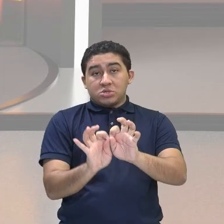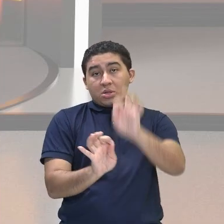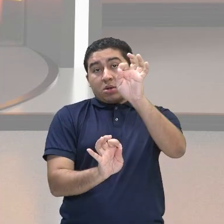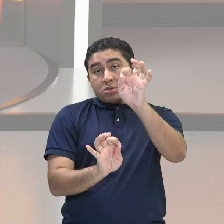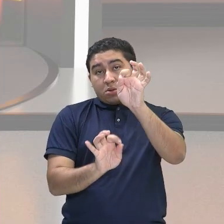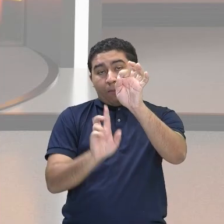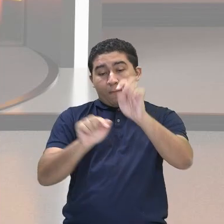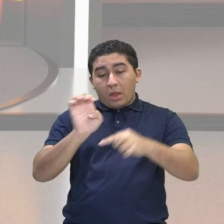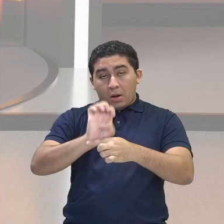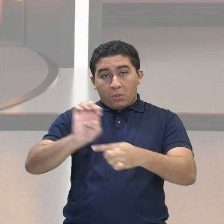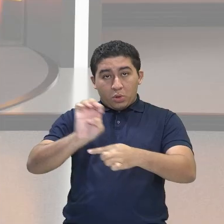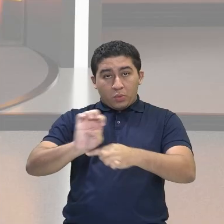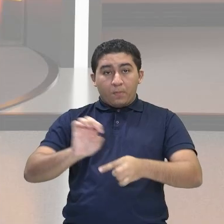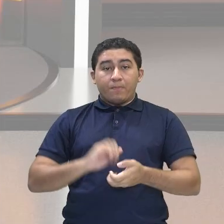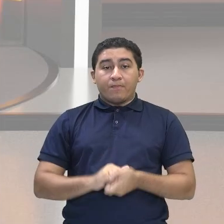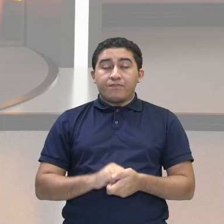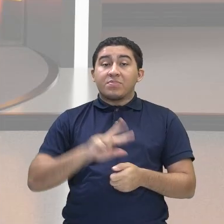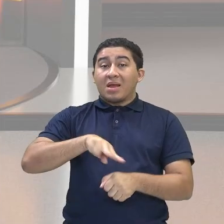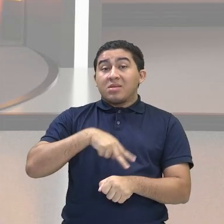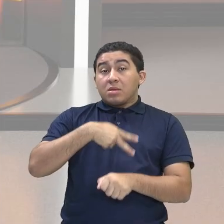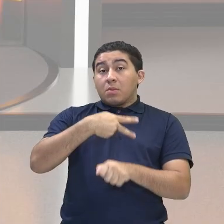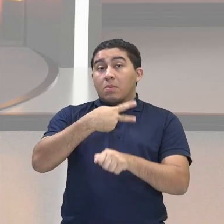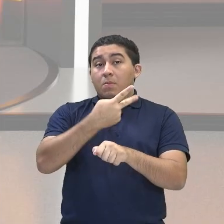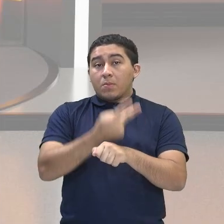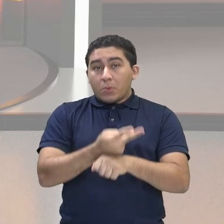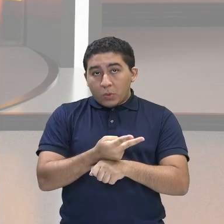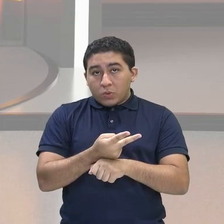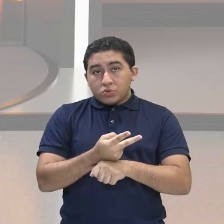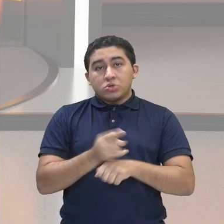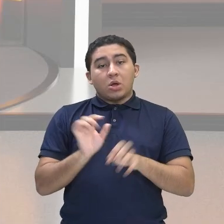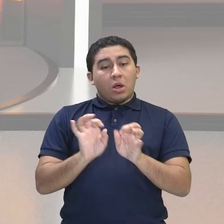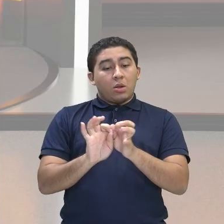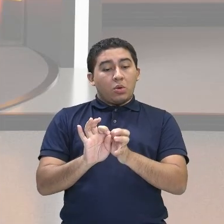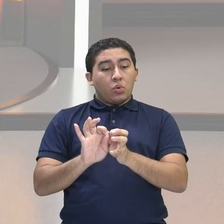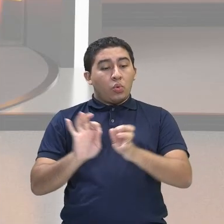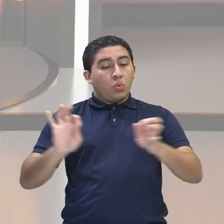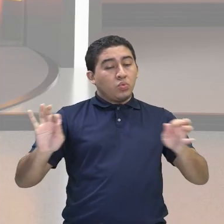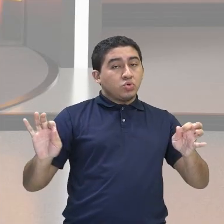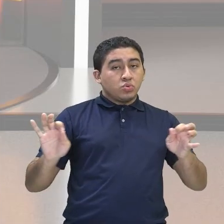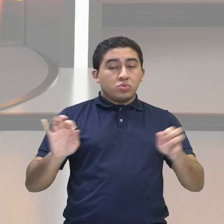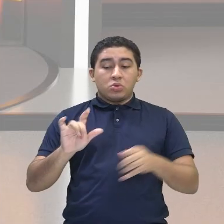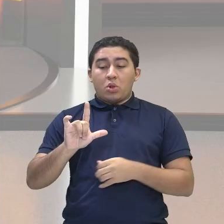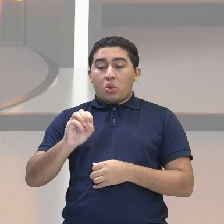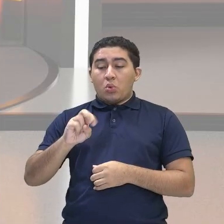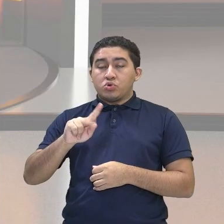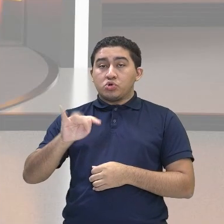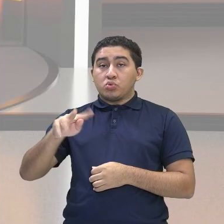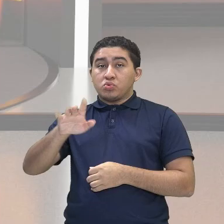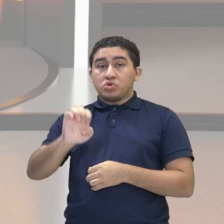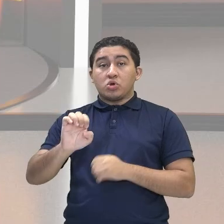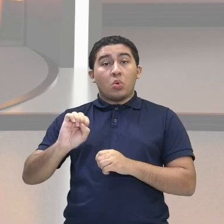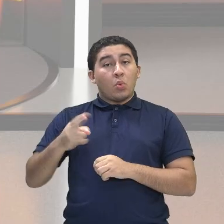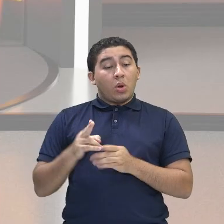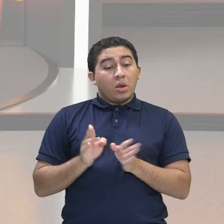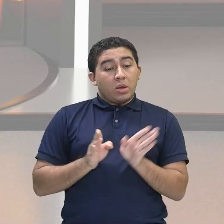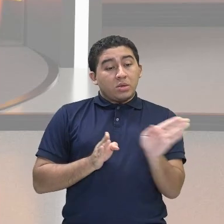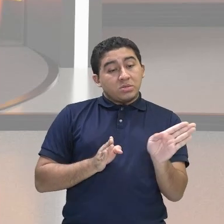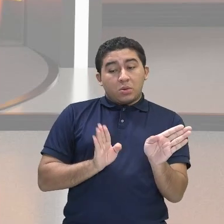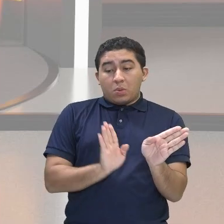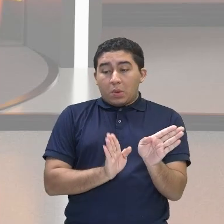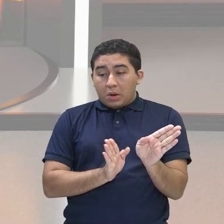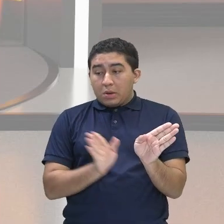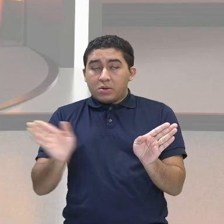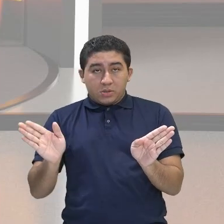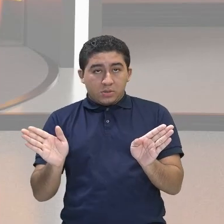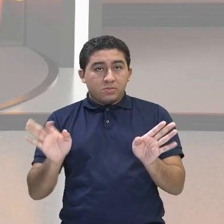Equador. Aí depois, com calma, longitude. A longitude ou ela está do lado leste ou está do